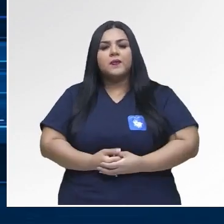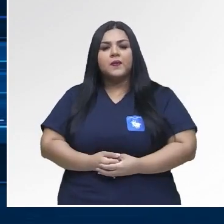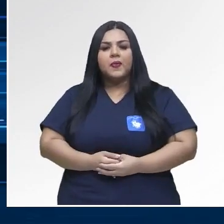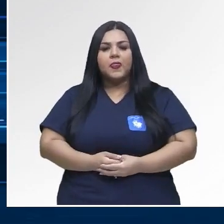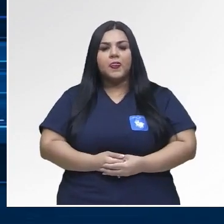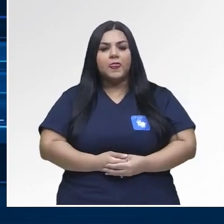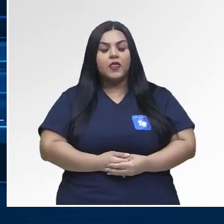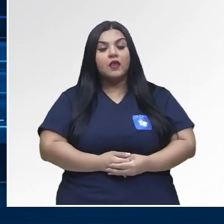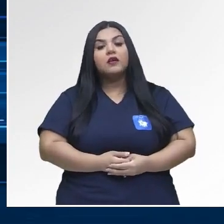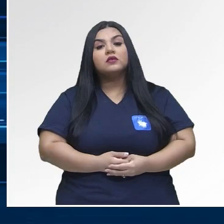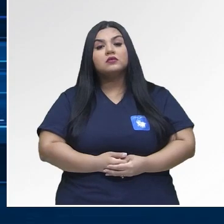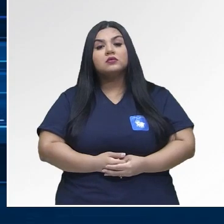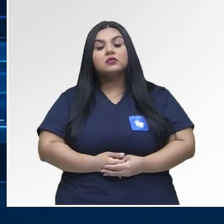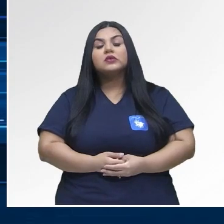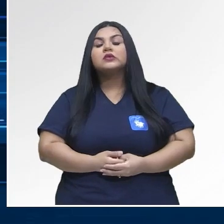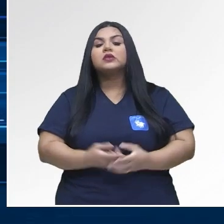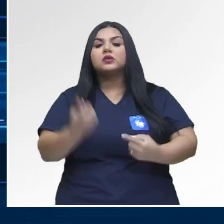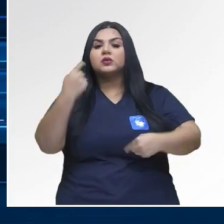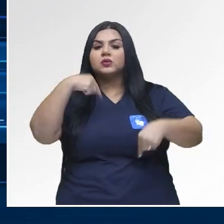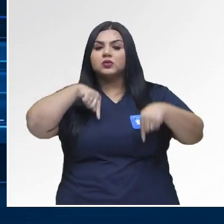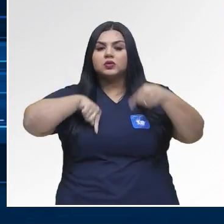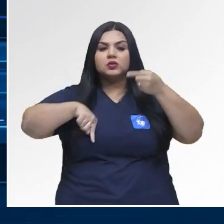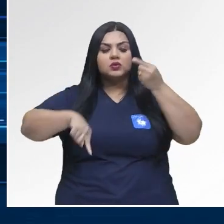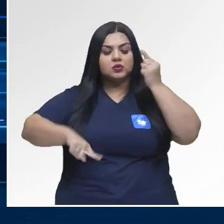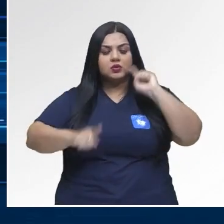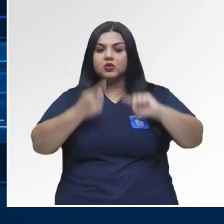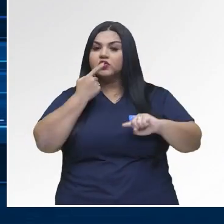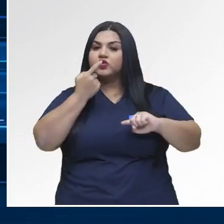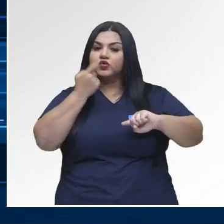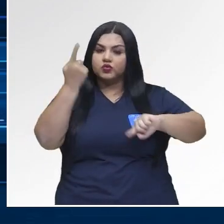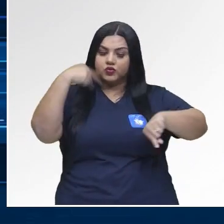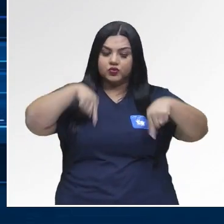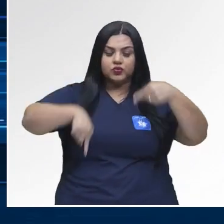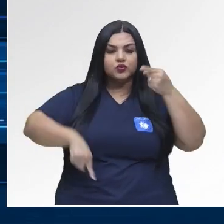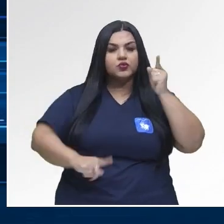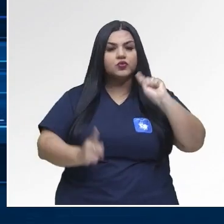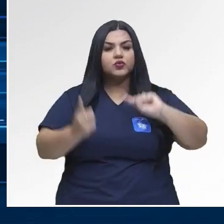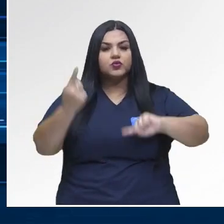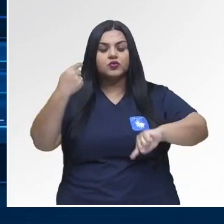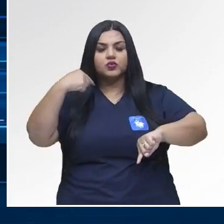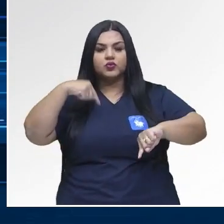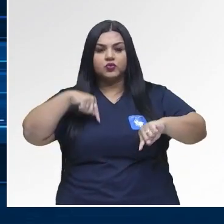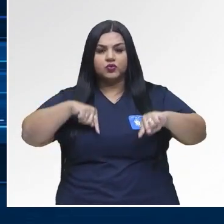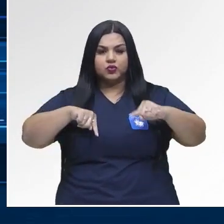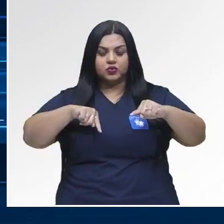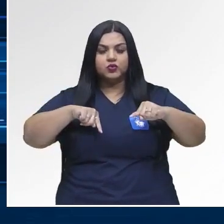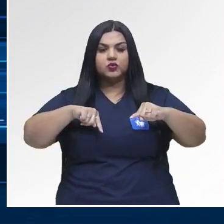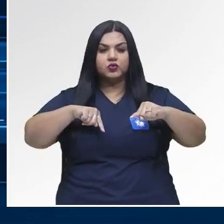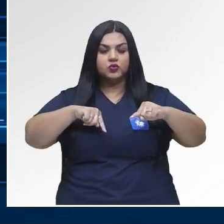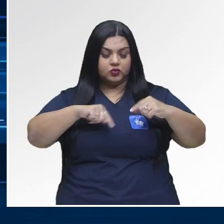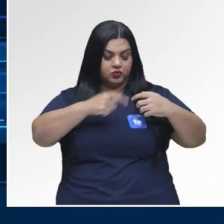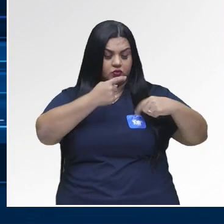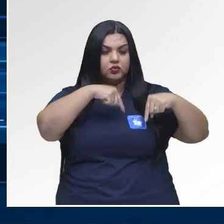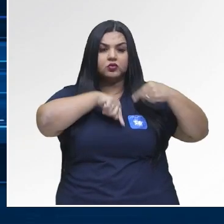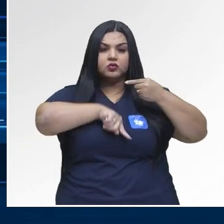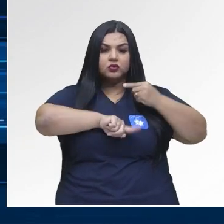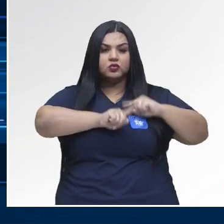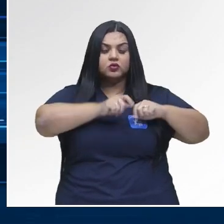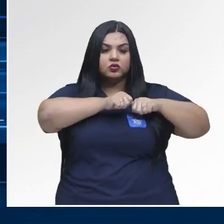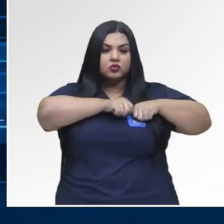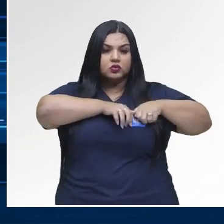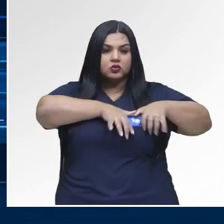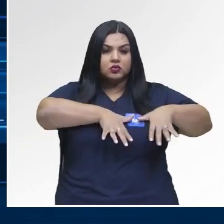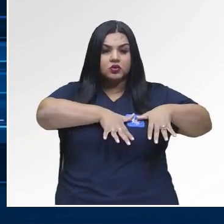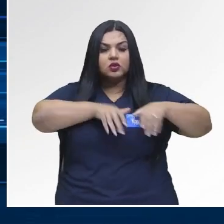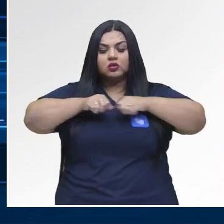e aí quando ele está circulando, esse sangue está circulando lá nos alvéolos pulmonares, lá pelos capilares,